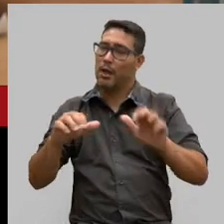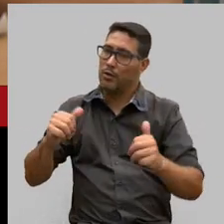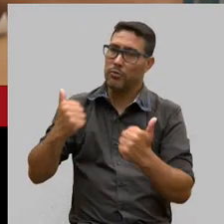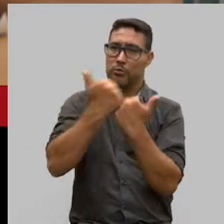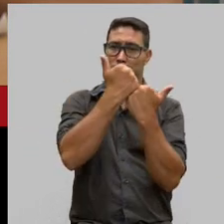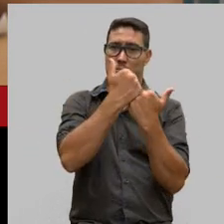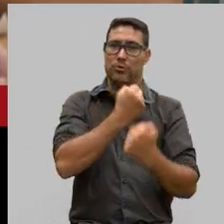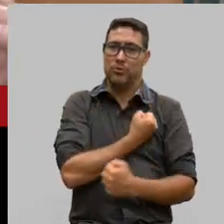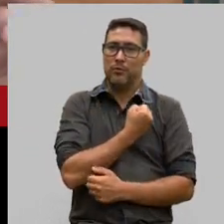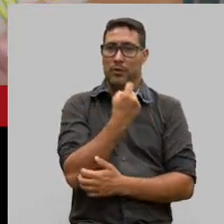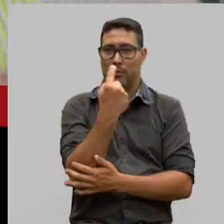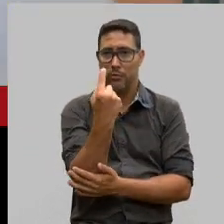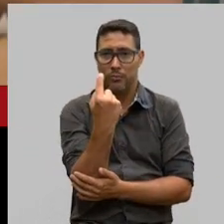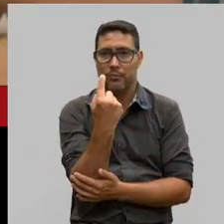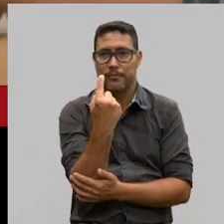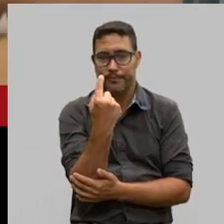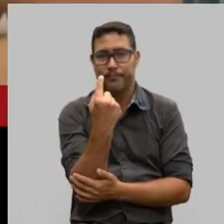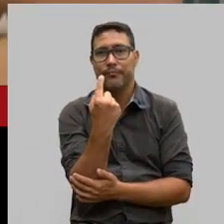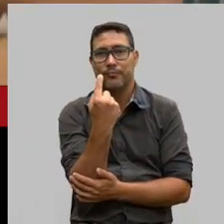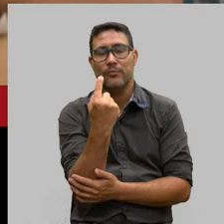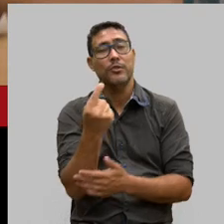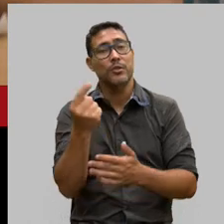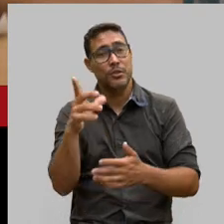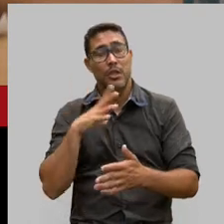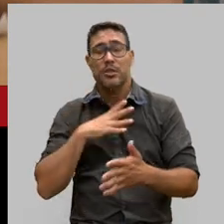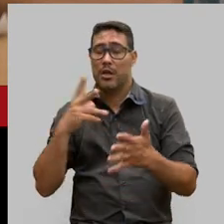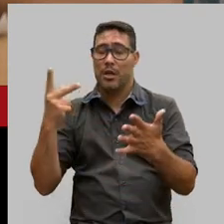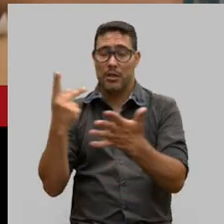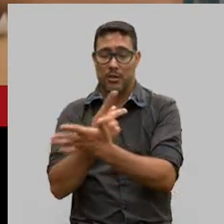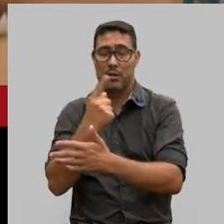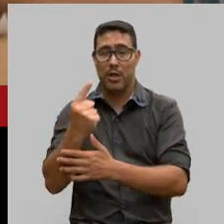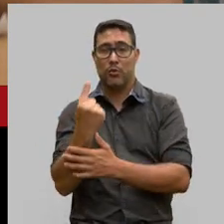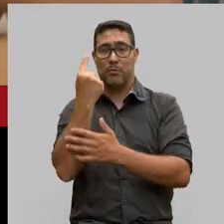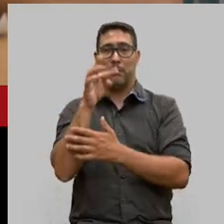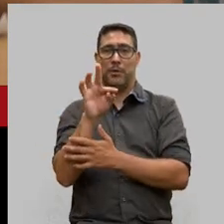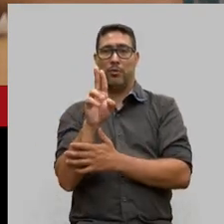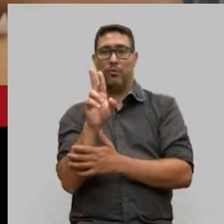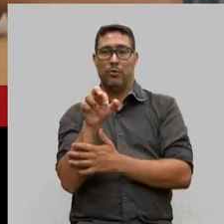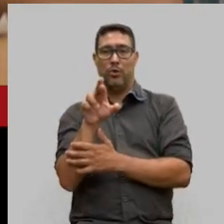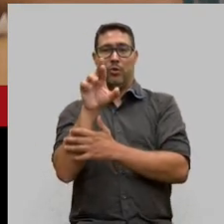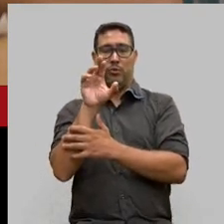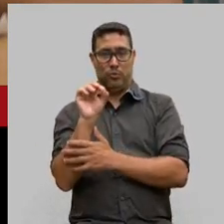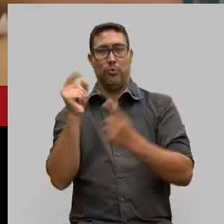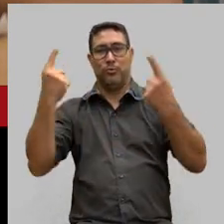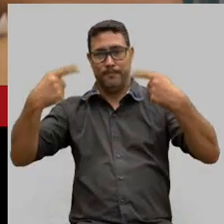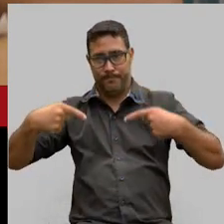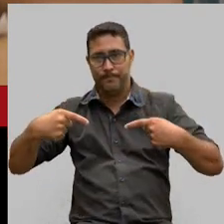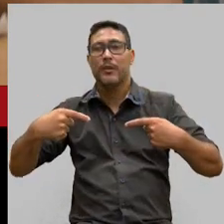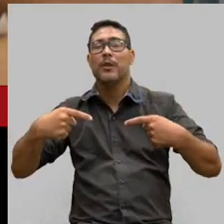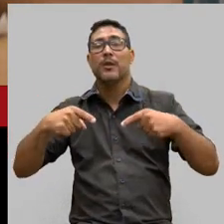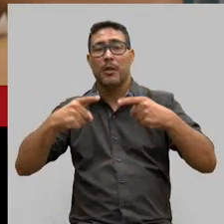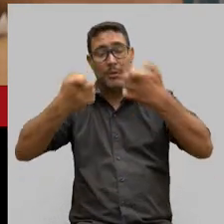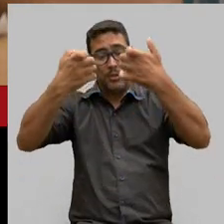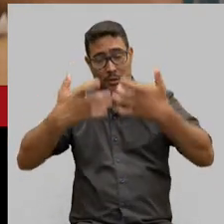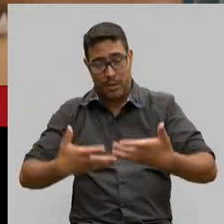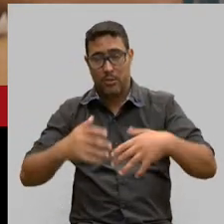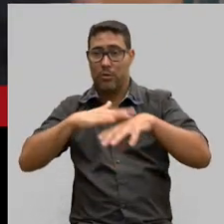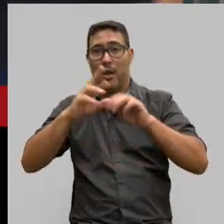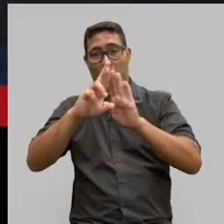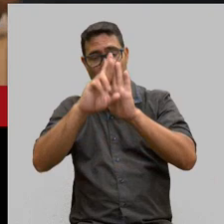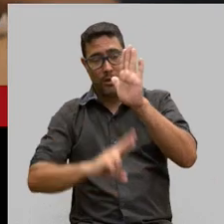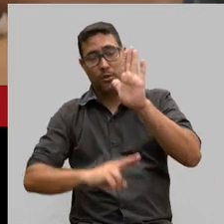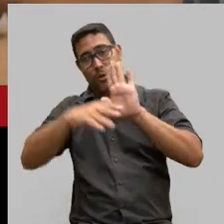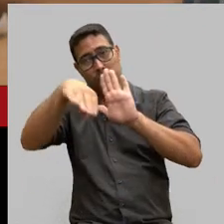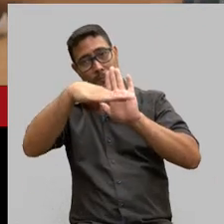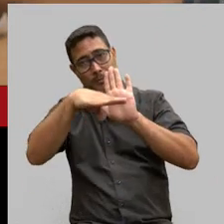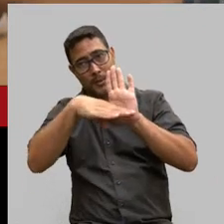número um vencido no primeiro turno como mencionado no relatório deste parecer